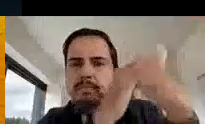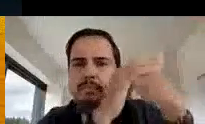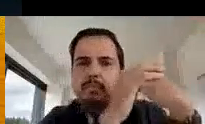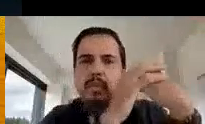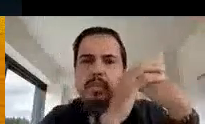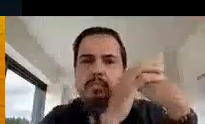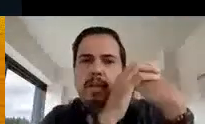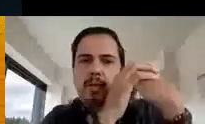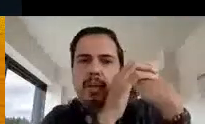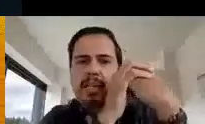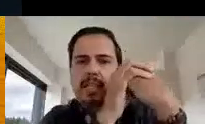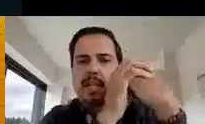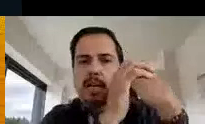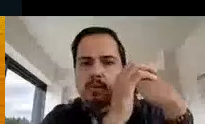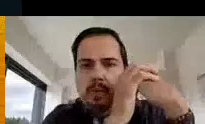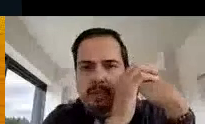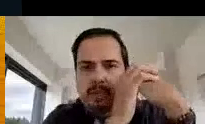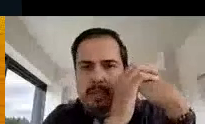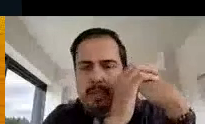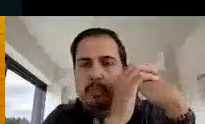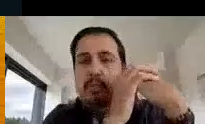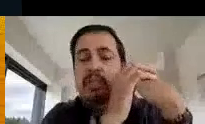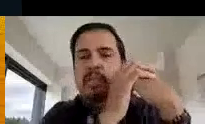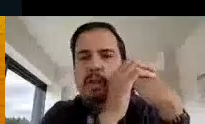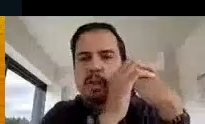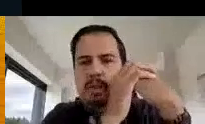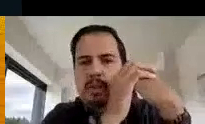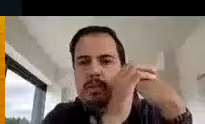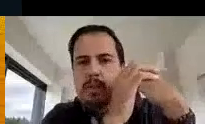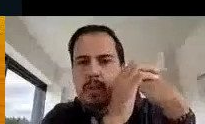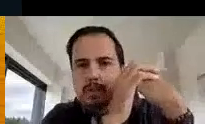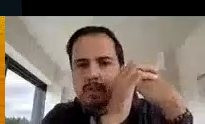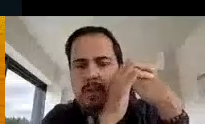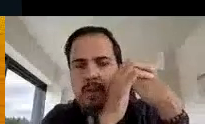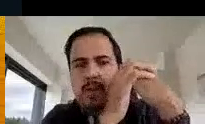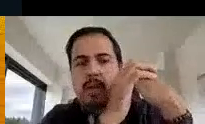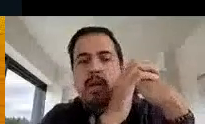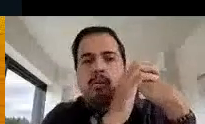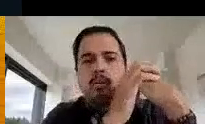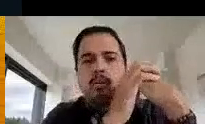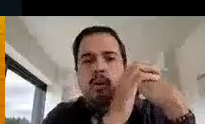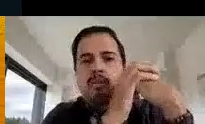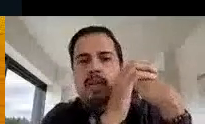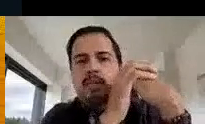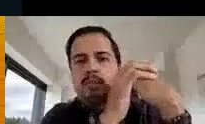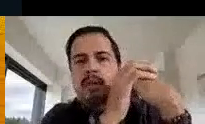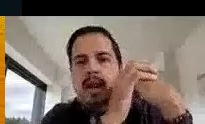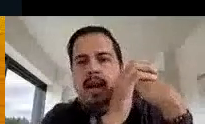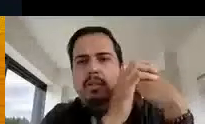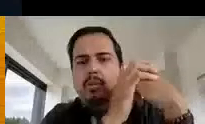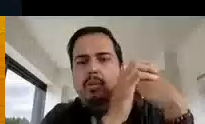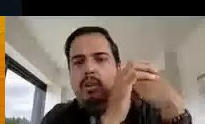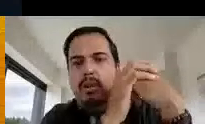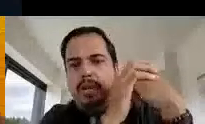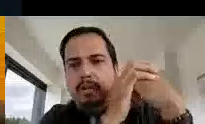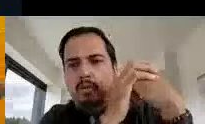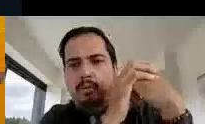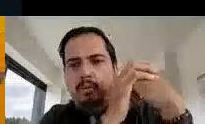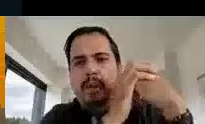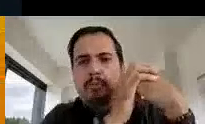estágio mínimo de melhoria de indicadores e busca de melhores resultados, com uma alteração clara